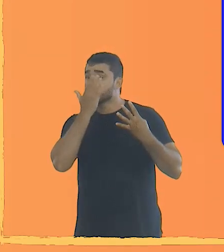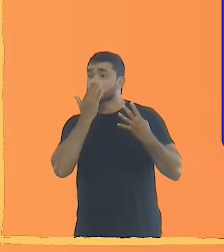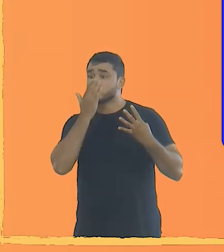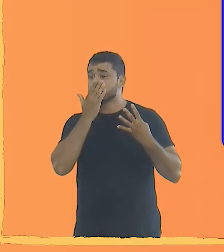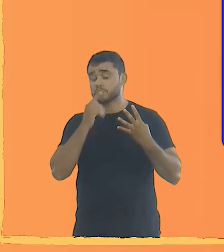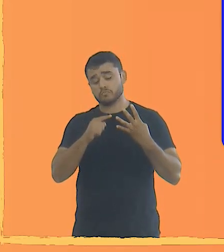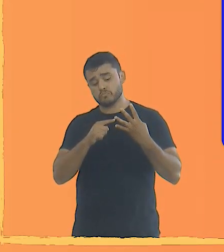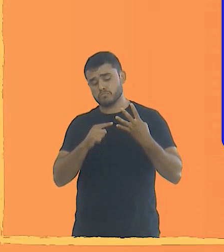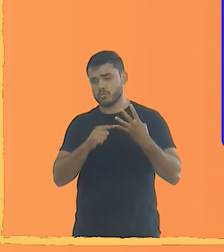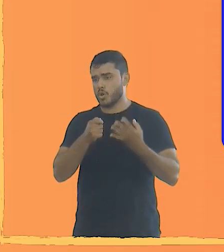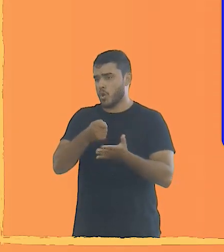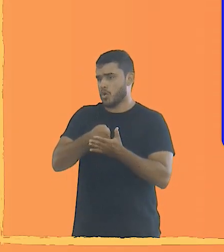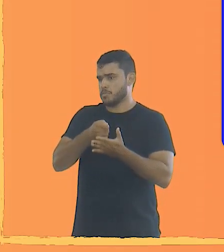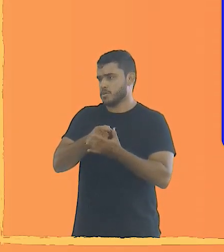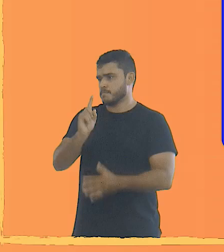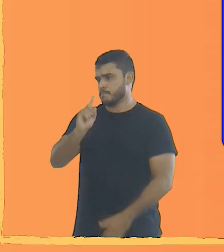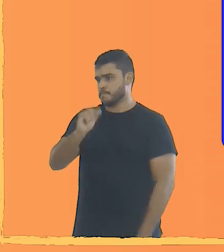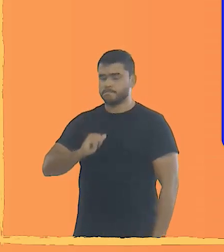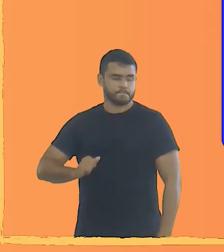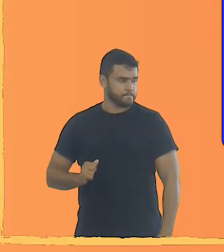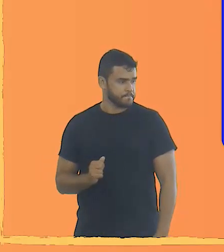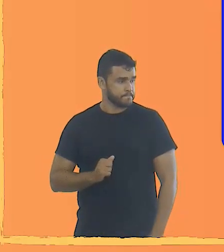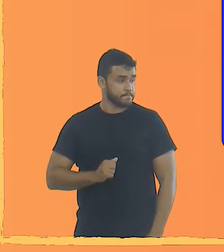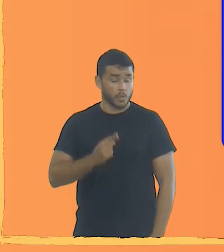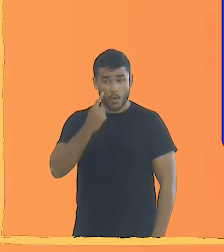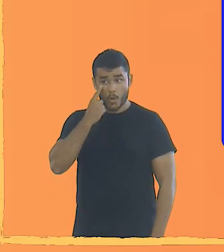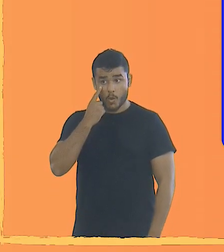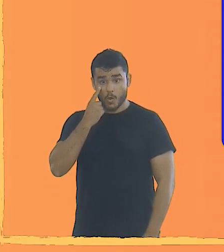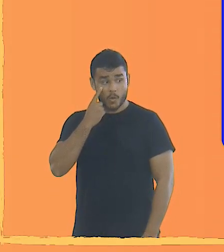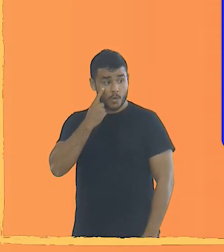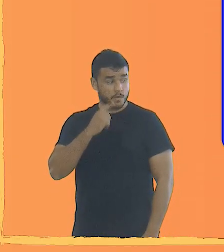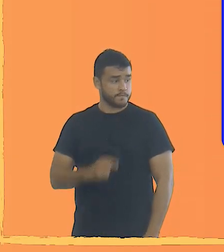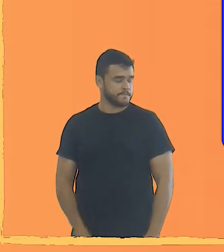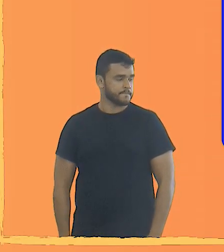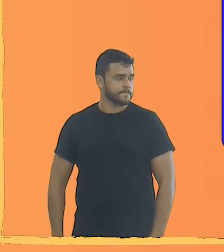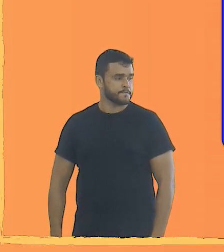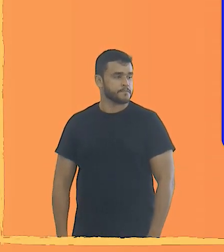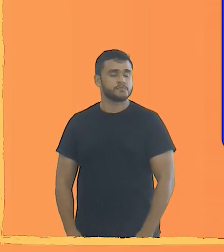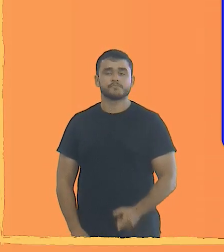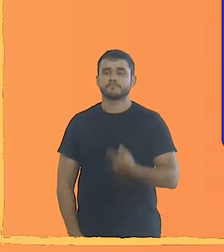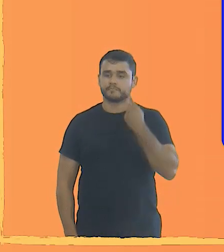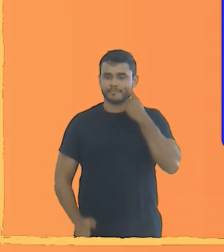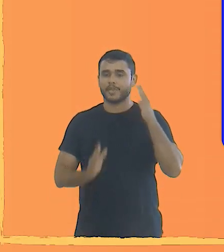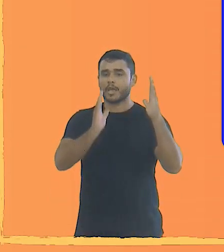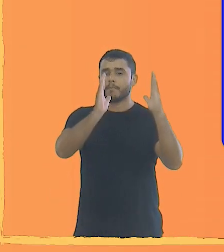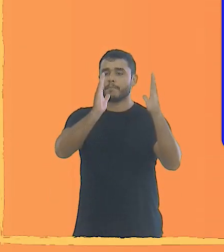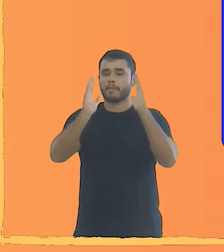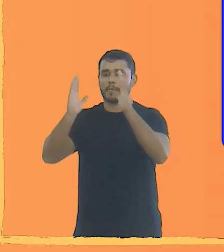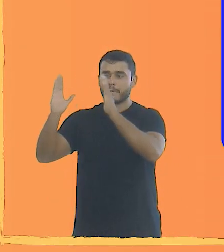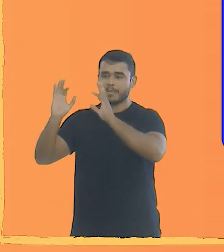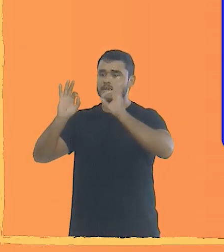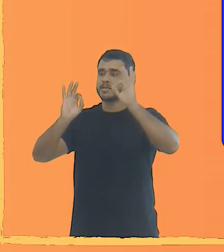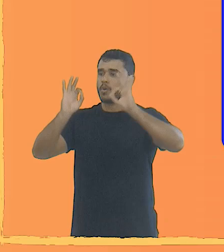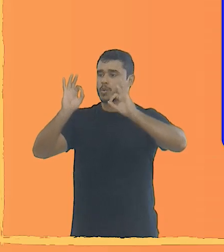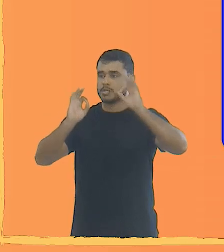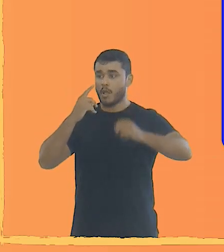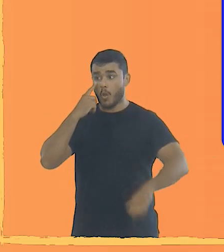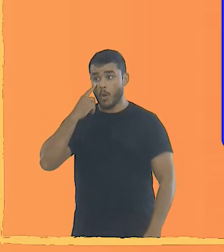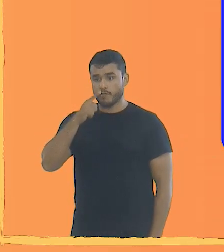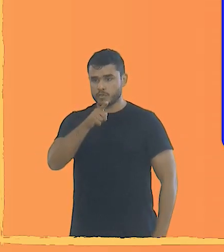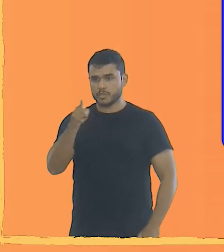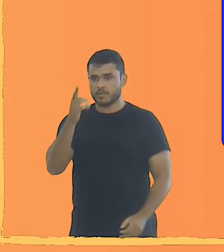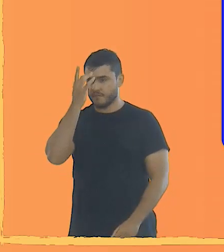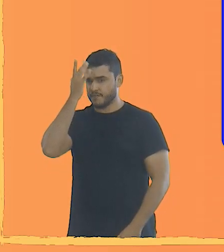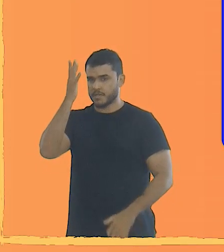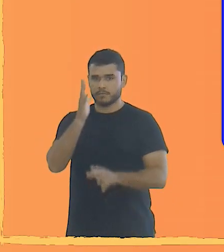questão é o seguinte, ó, tá aqui o cardápio, tá certo? Ó, vamos voltar aqui com o cardápio. Pronto. Tá aí as opções de salada, de bebida, de